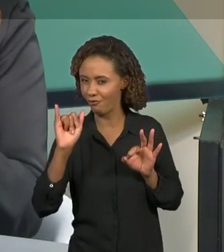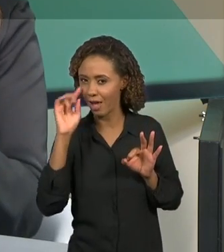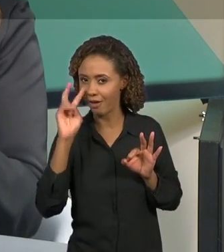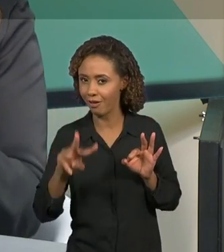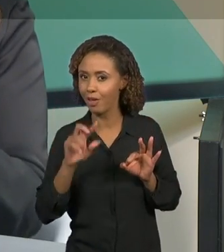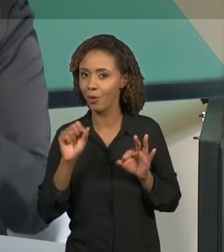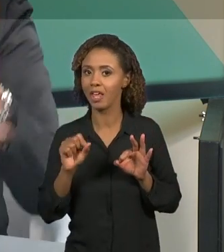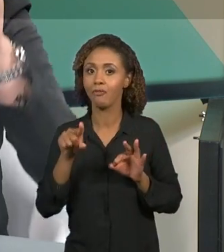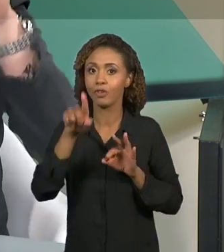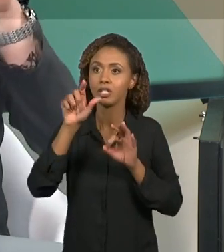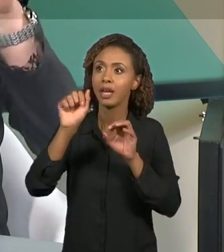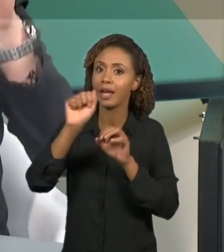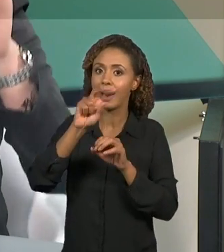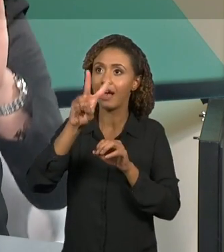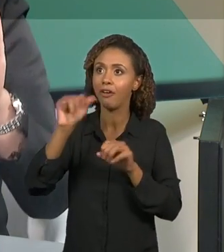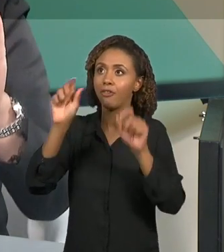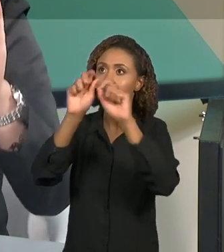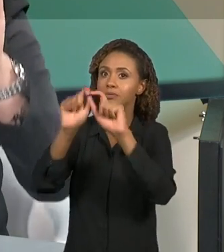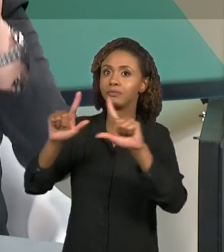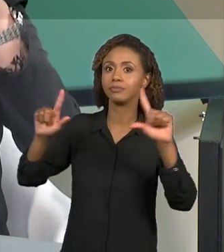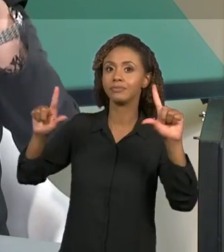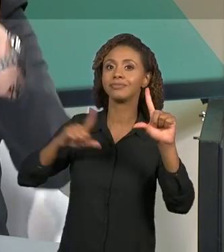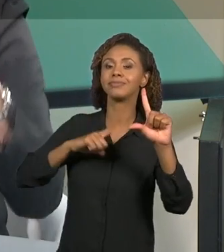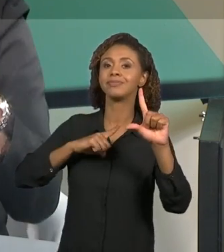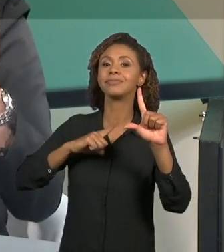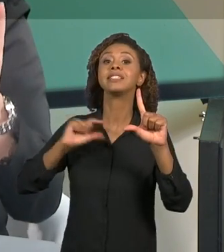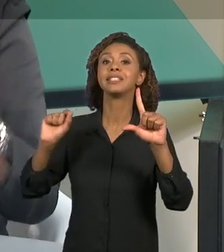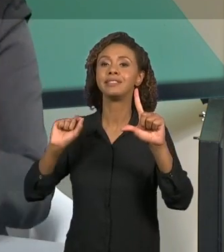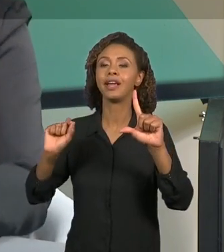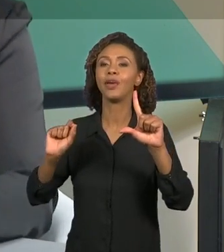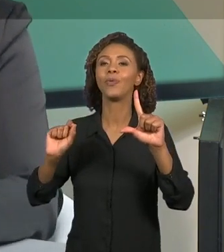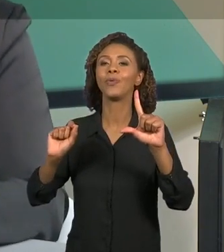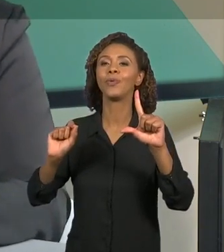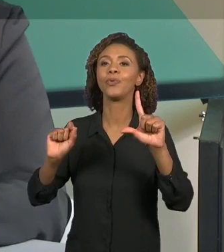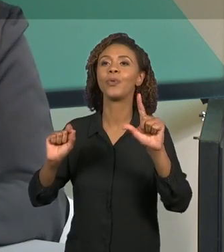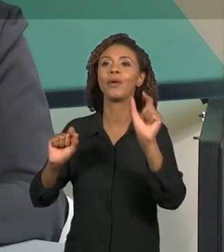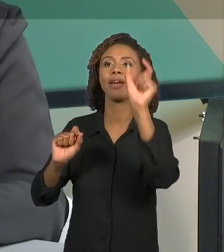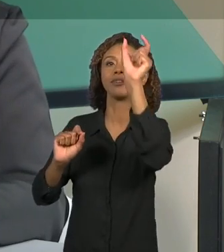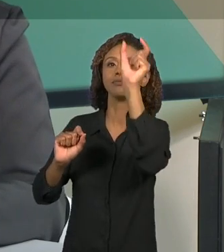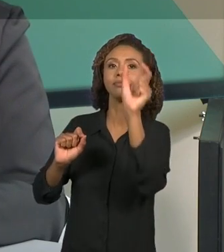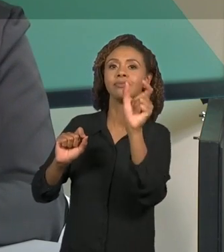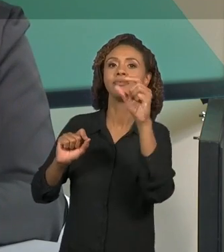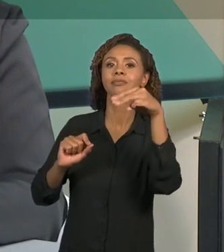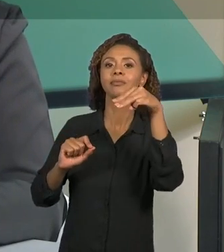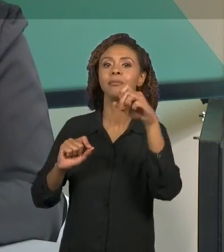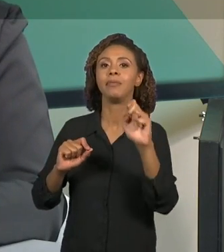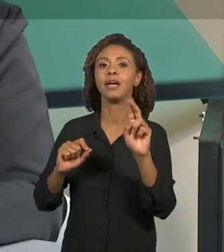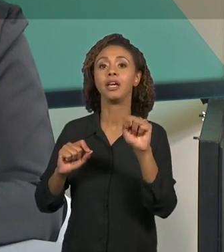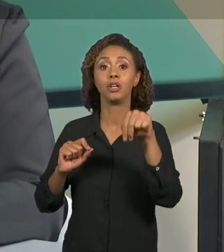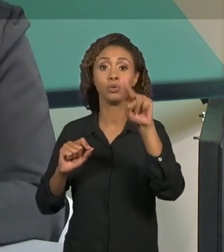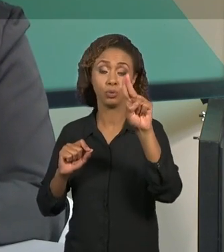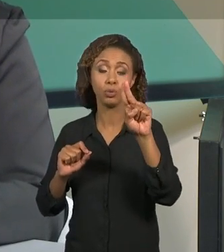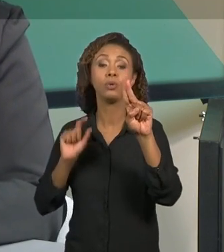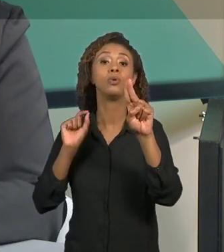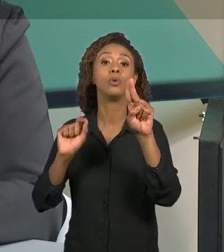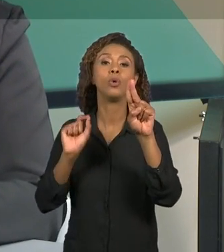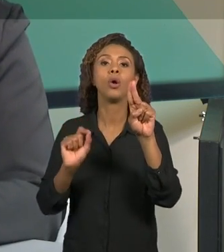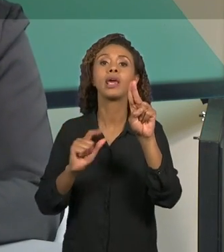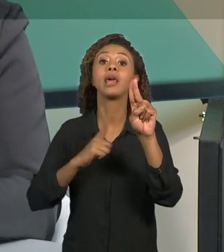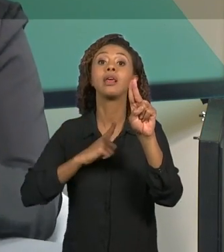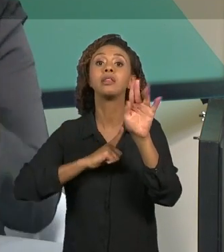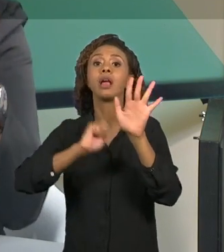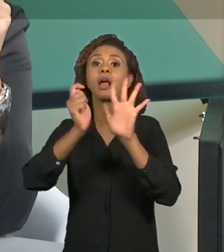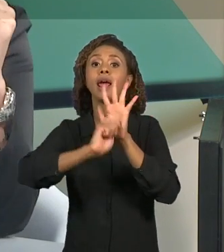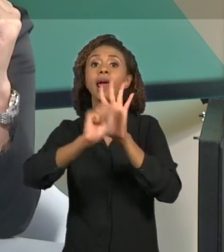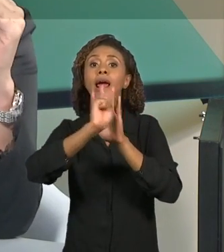você entrar na sua sala de aula no menu aqui no cantinho esquerdo você vai ter um cronograma e um calendário do curso nesse calendário